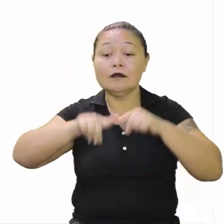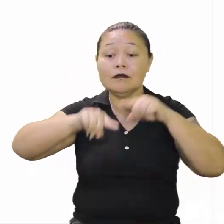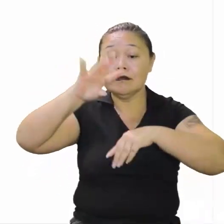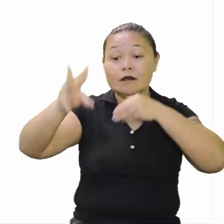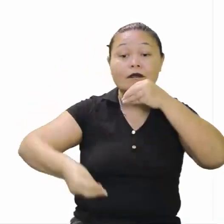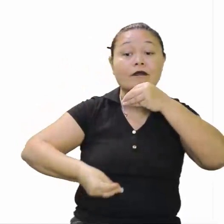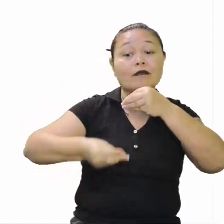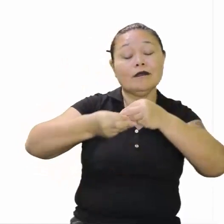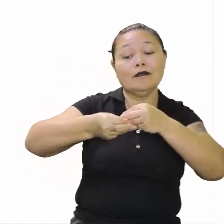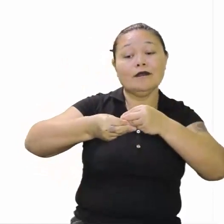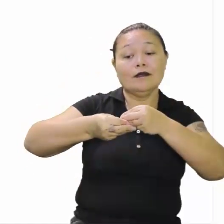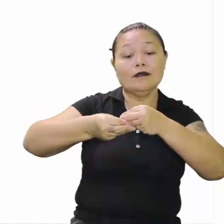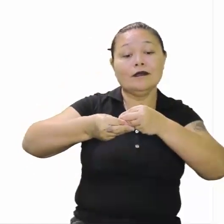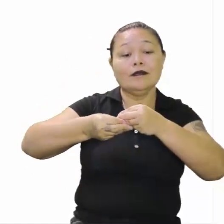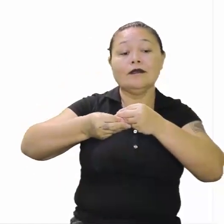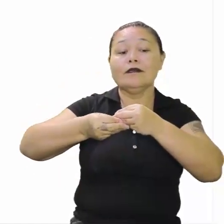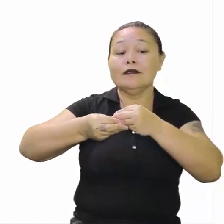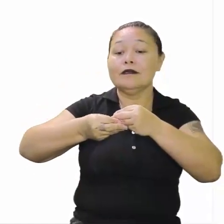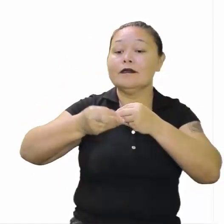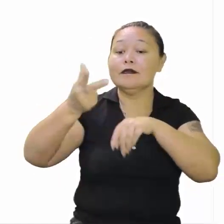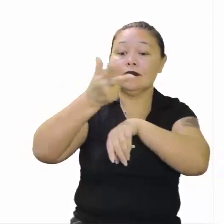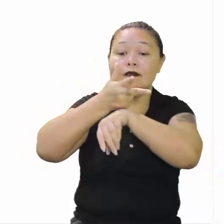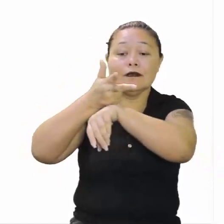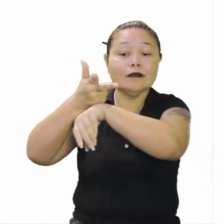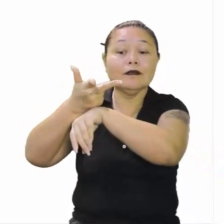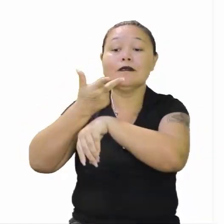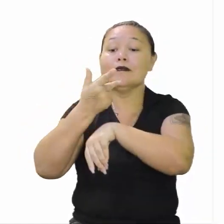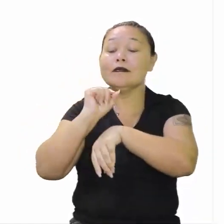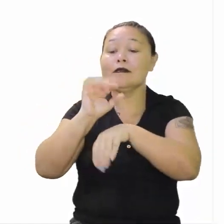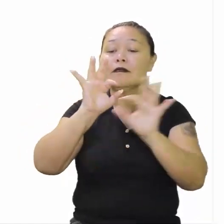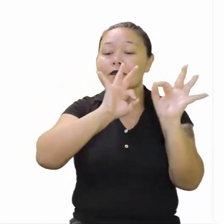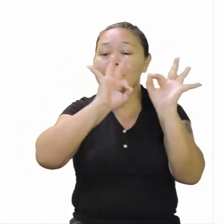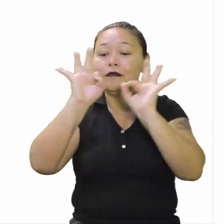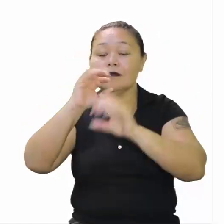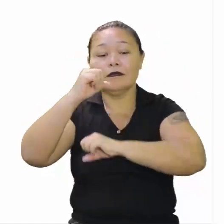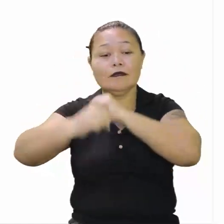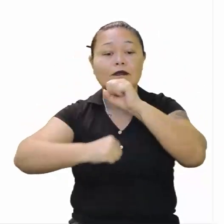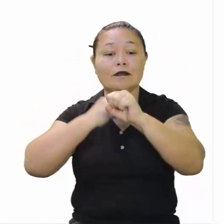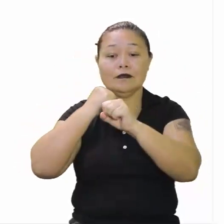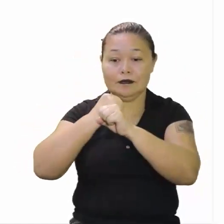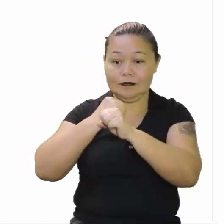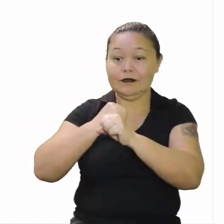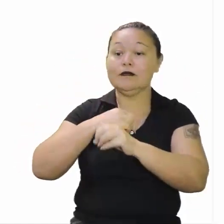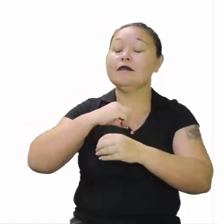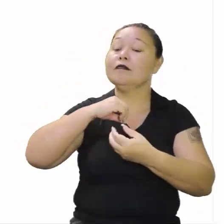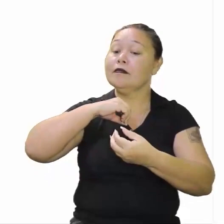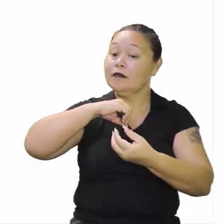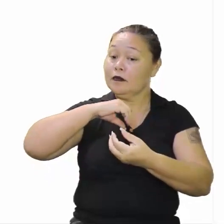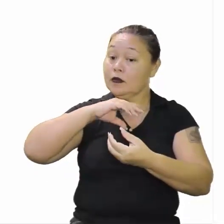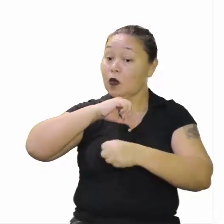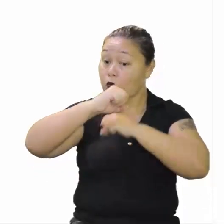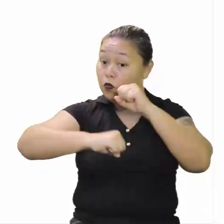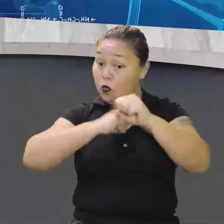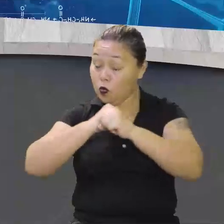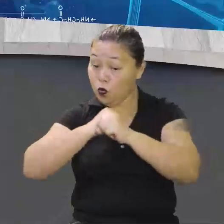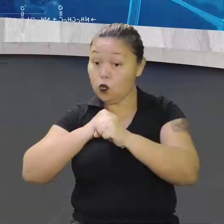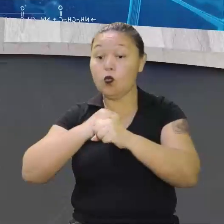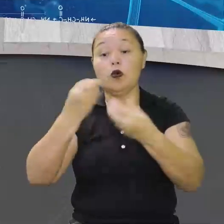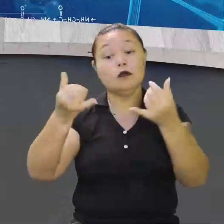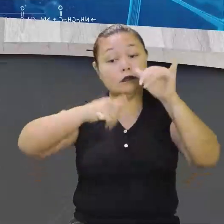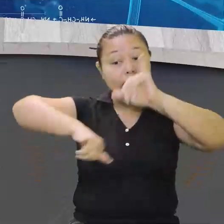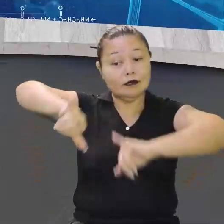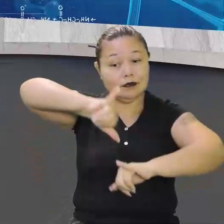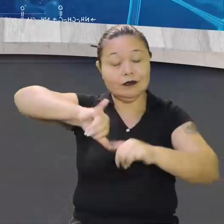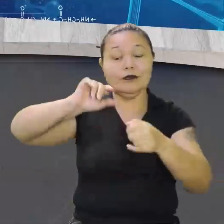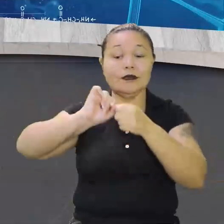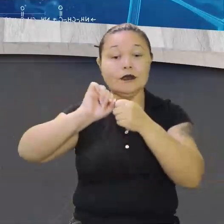complementar. Você vai assistir um vídeo que fala sobre o Ano Internacional da Química. E através do Ano Internacional da Química, você